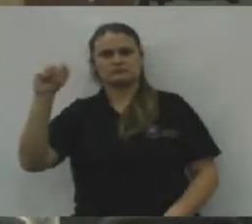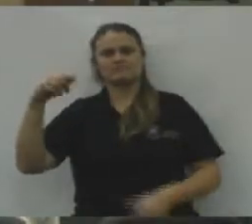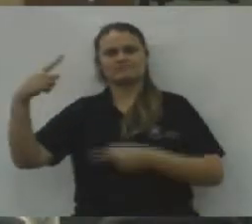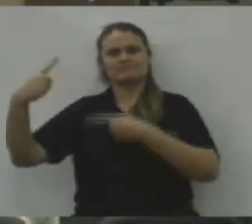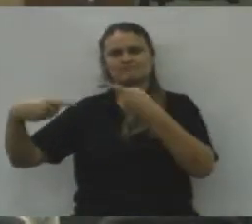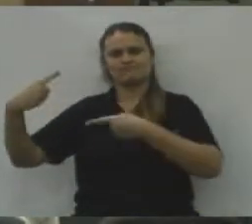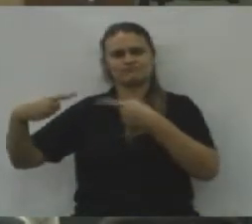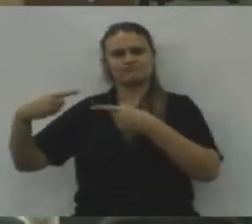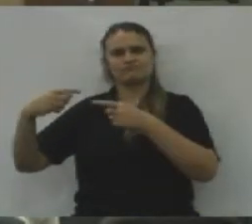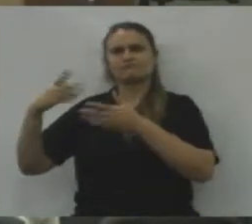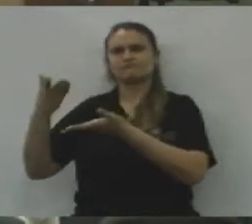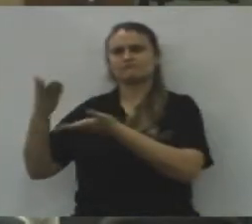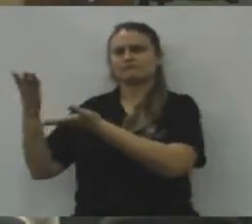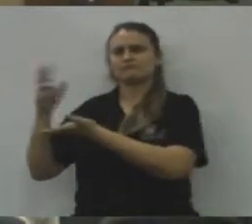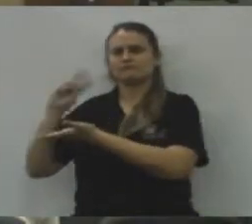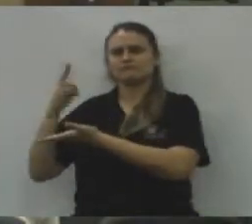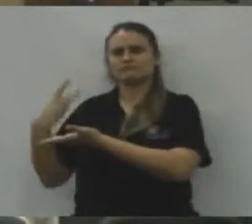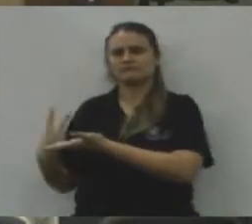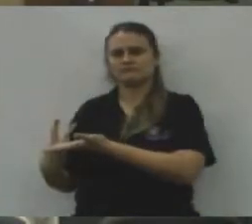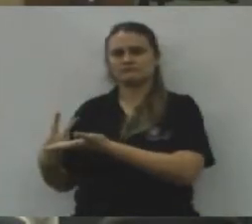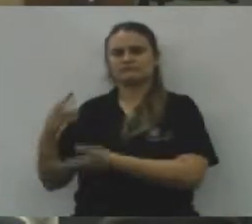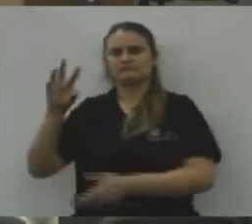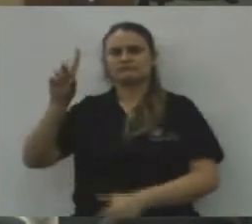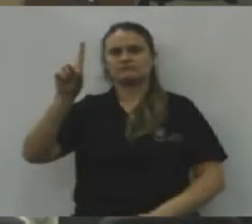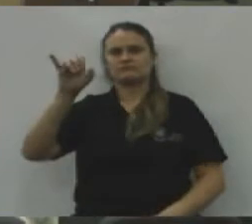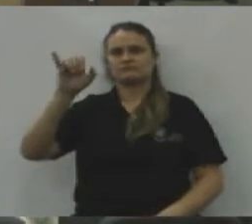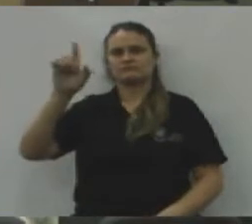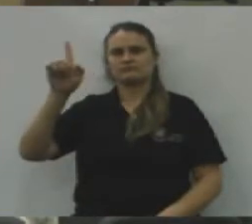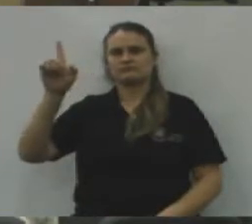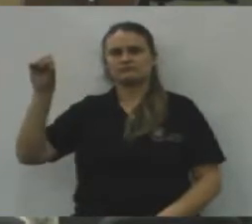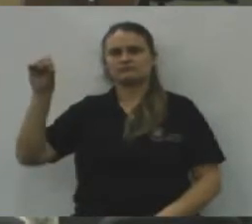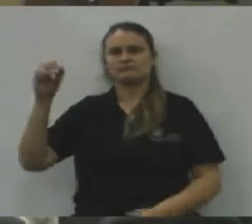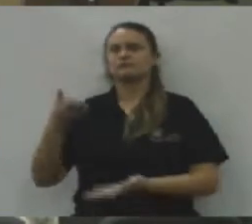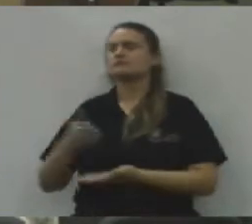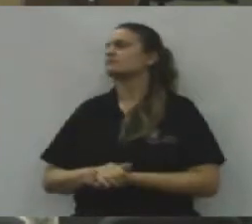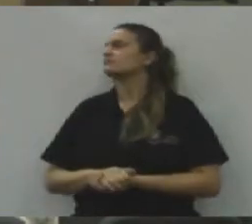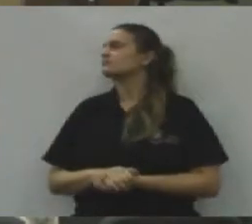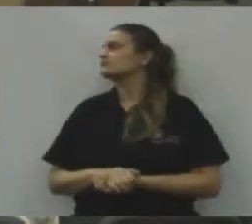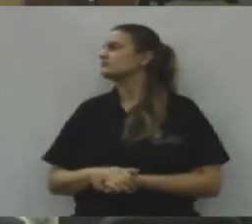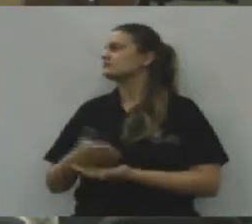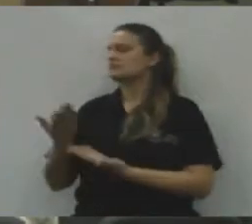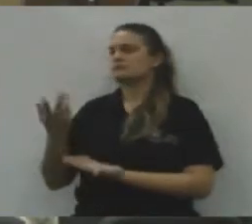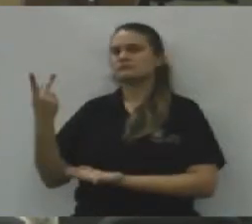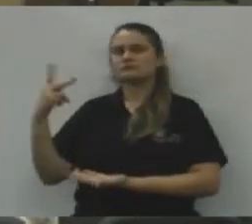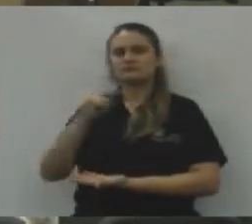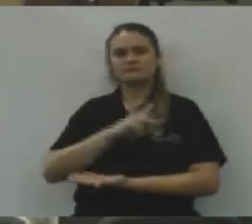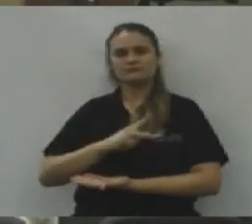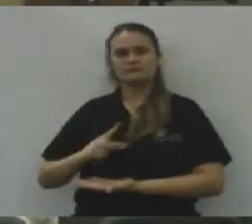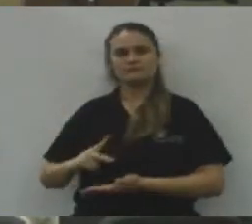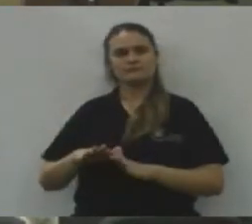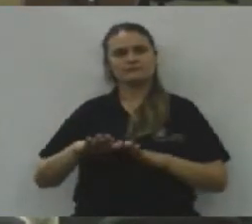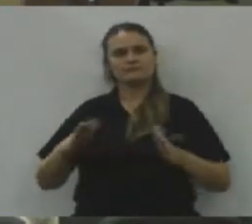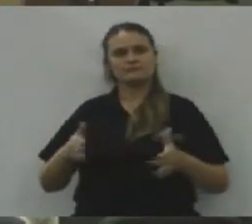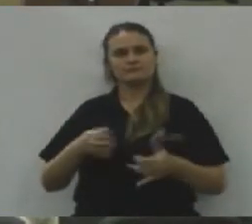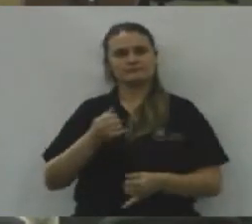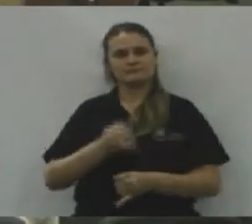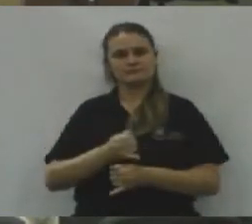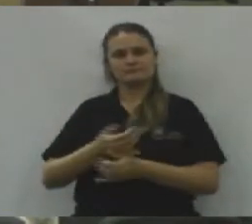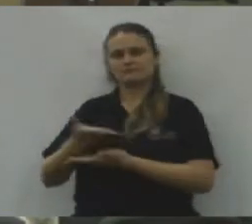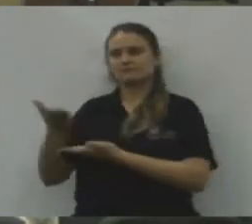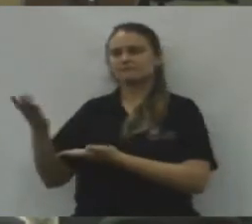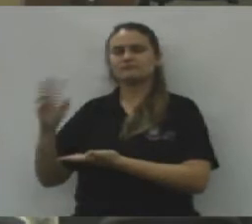a palavra, o vereador Diego dos Santos. Senhor presidente, mesa diretora, os